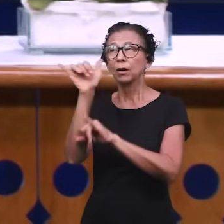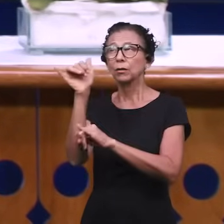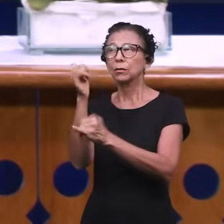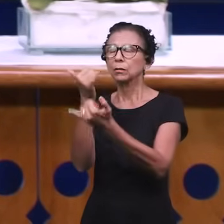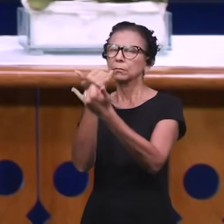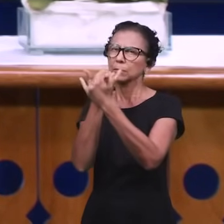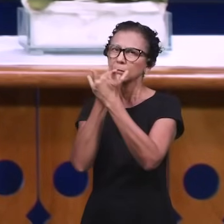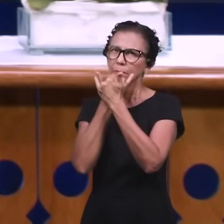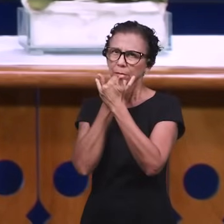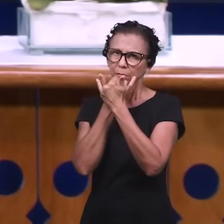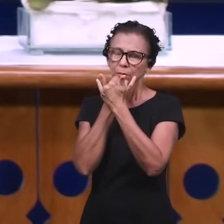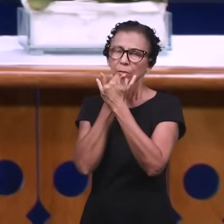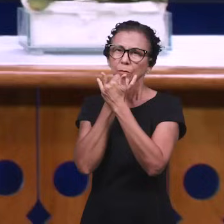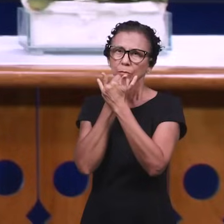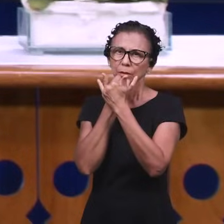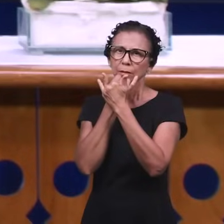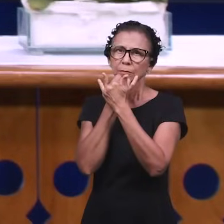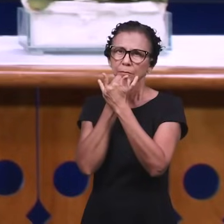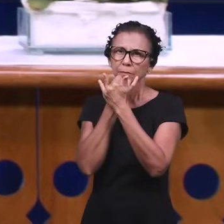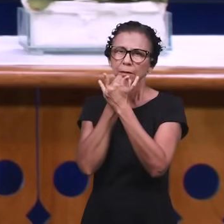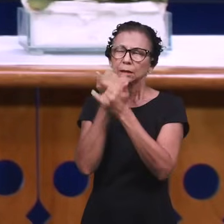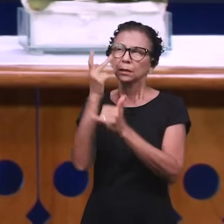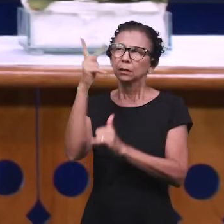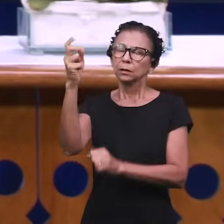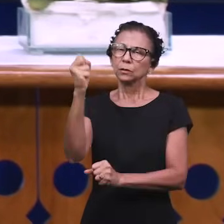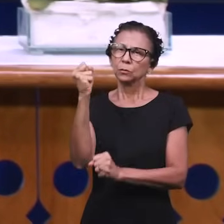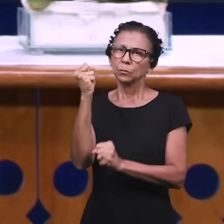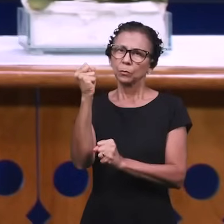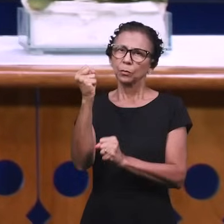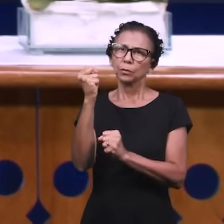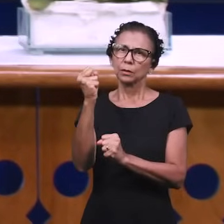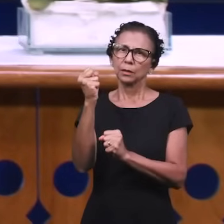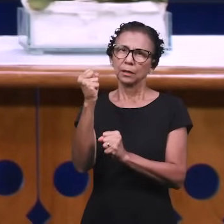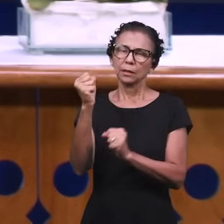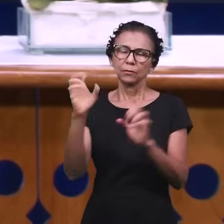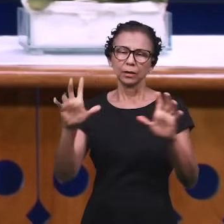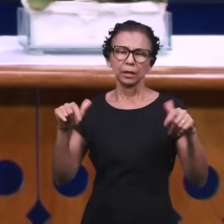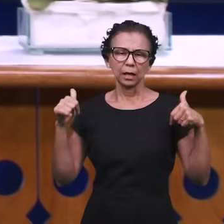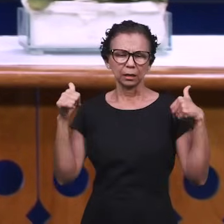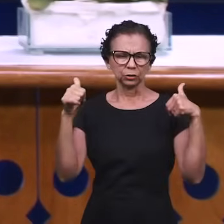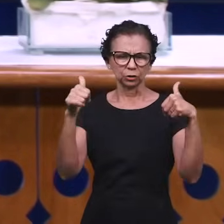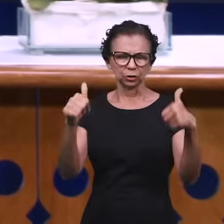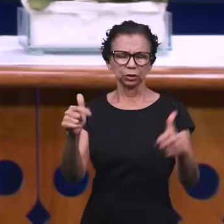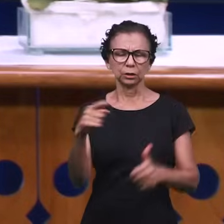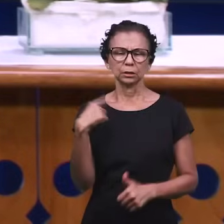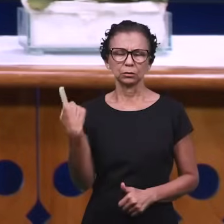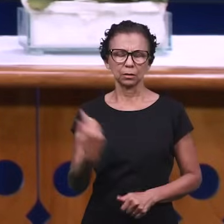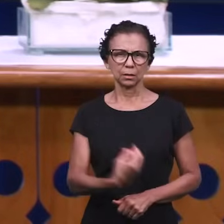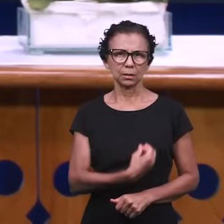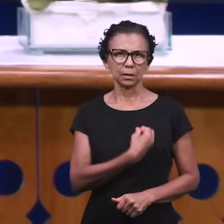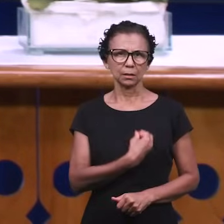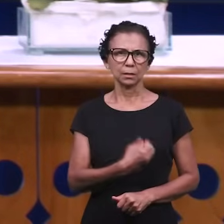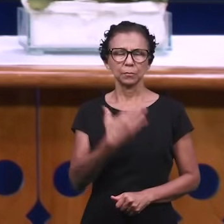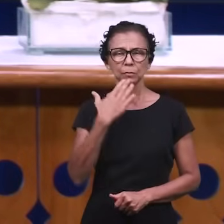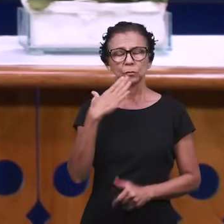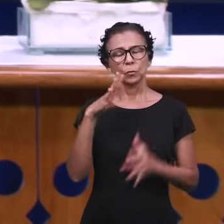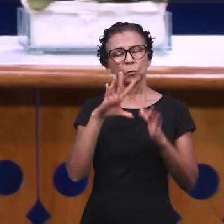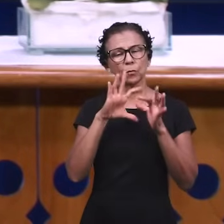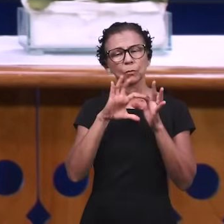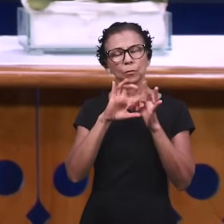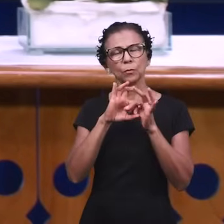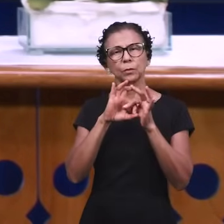laves completamente e que o teu poder seja exercido sobre nós para nos dar a comunhão, a